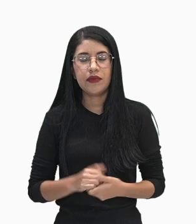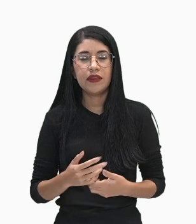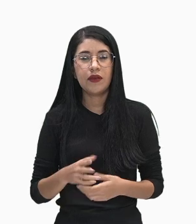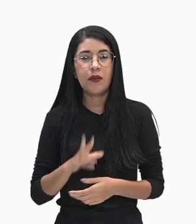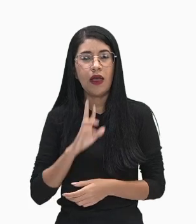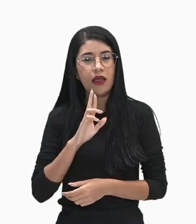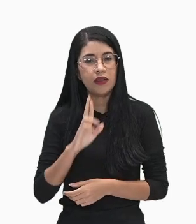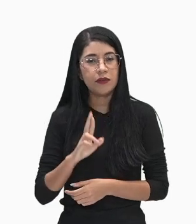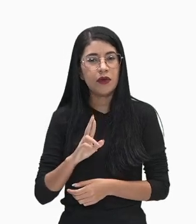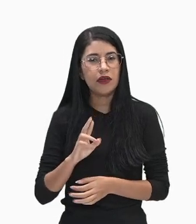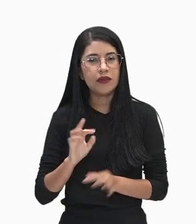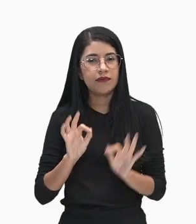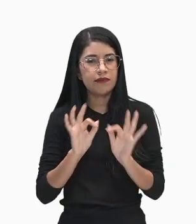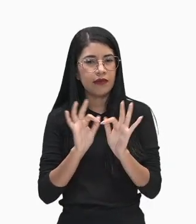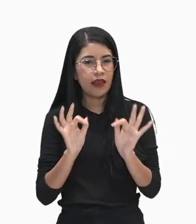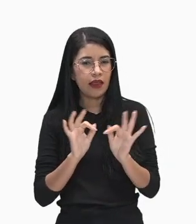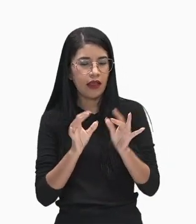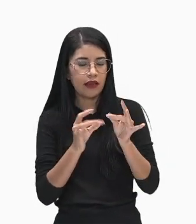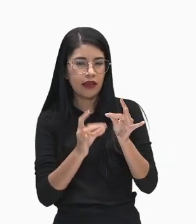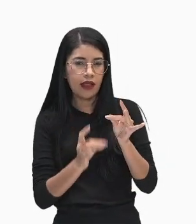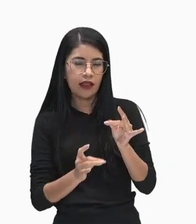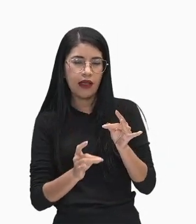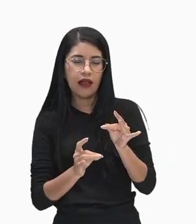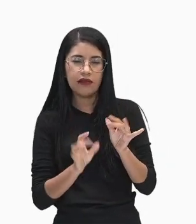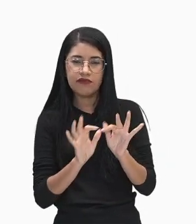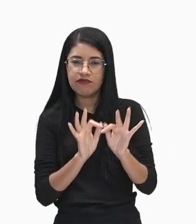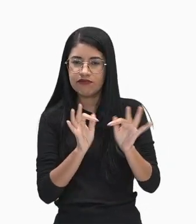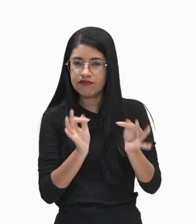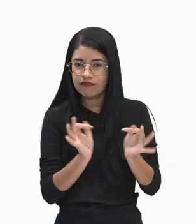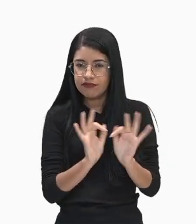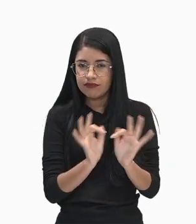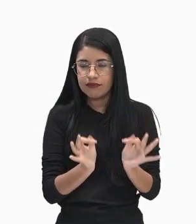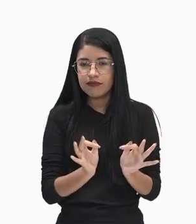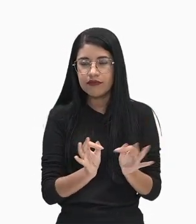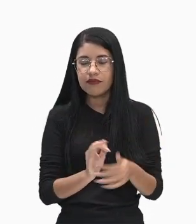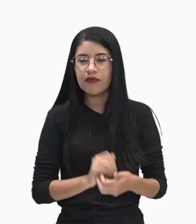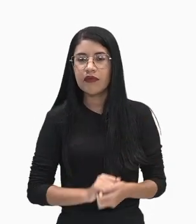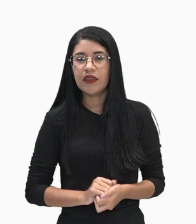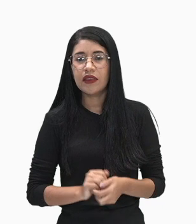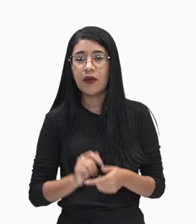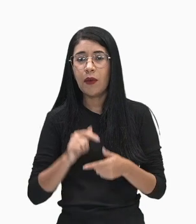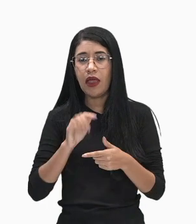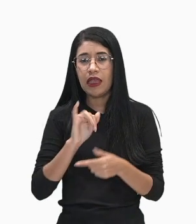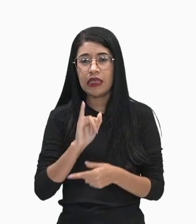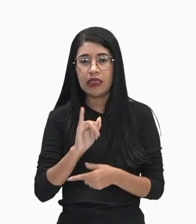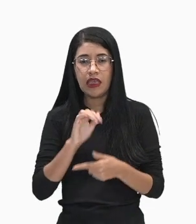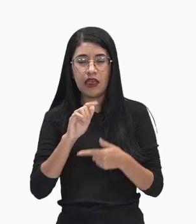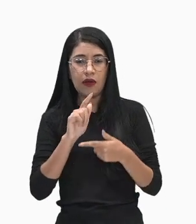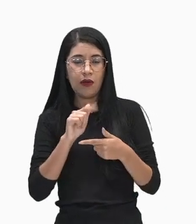aqui na cartela para você. Bem simples, né? A intensidade da corrente é carga por tempo.